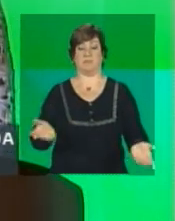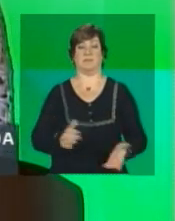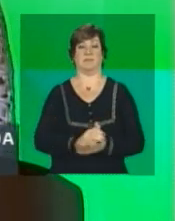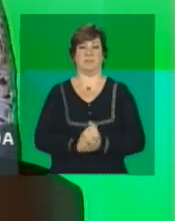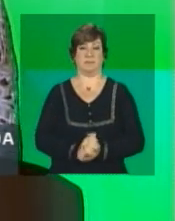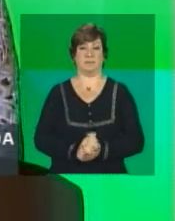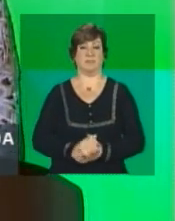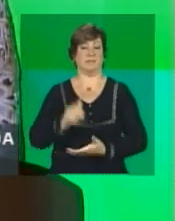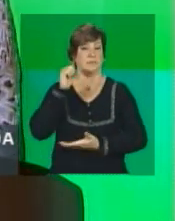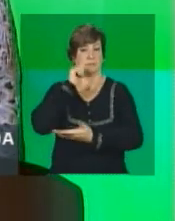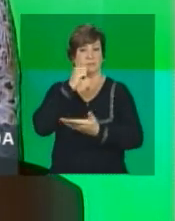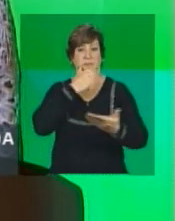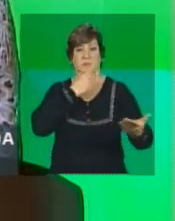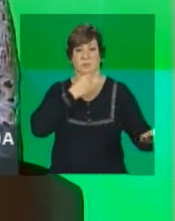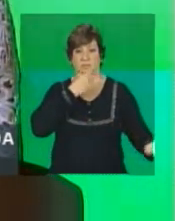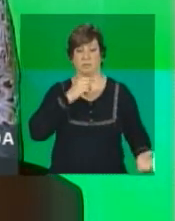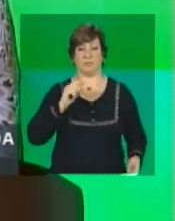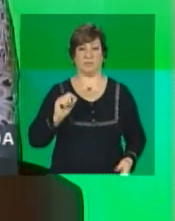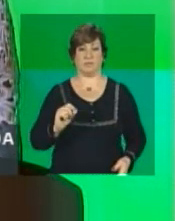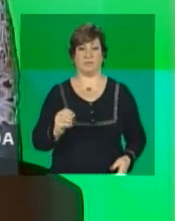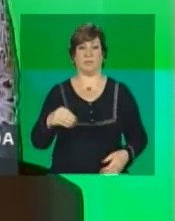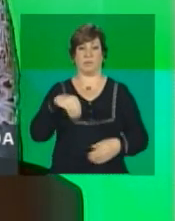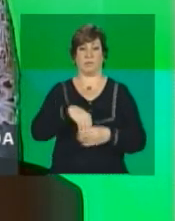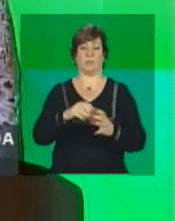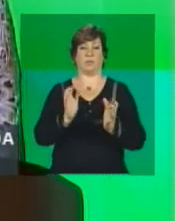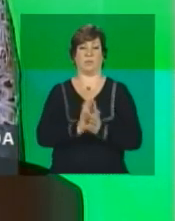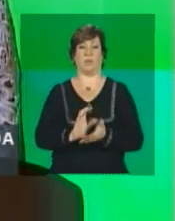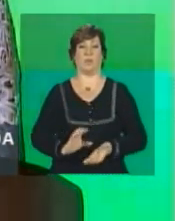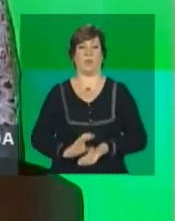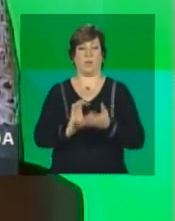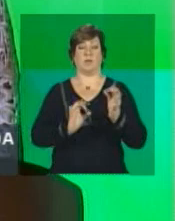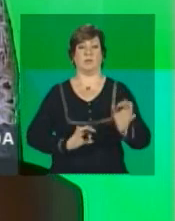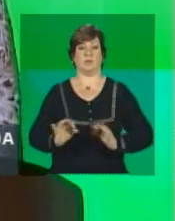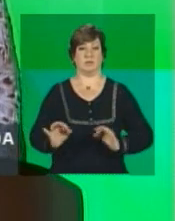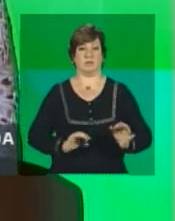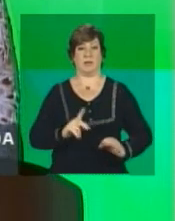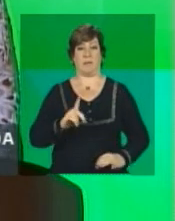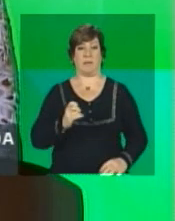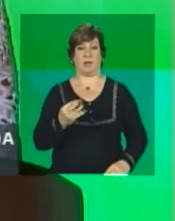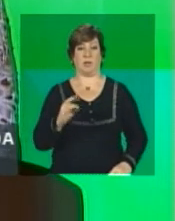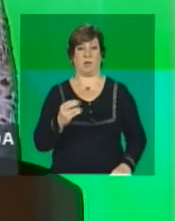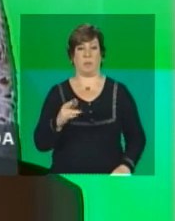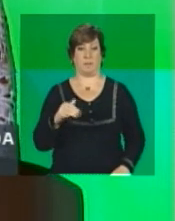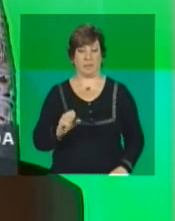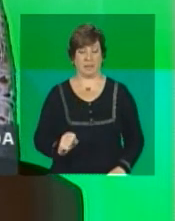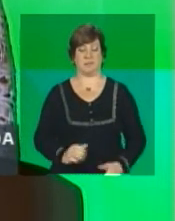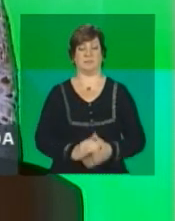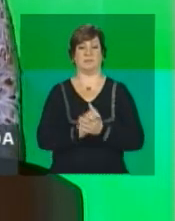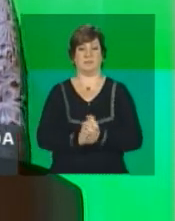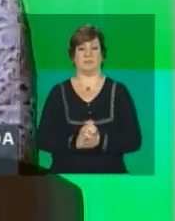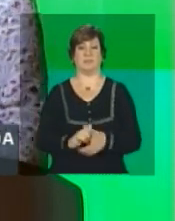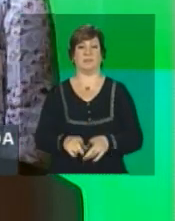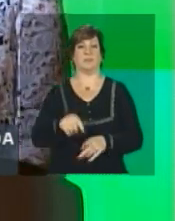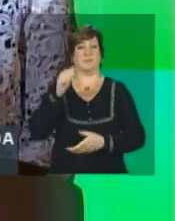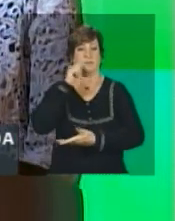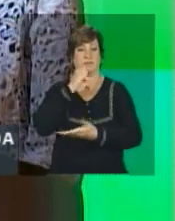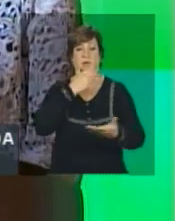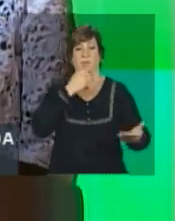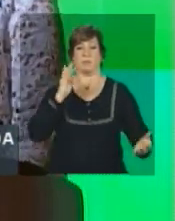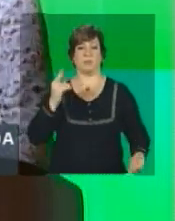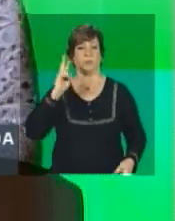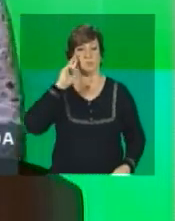Senhoras e senhores integrantes do Conselho de Administração da Petrobras. Senhoras e